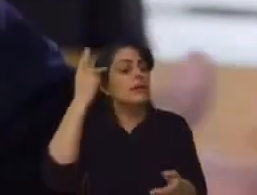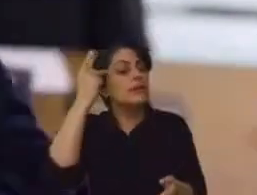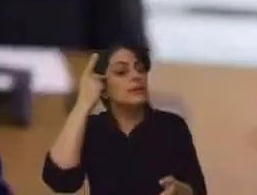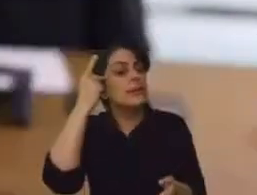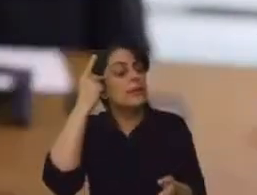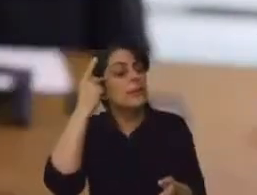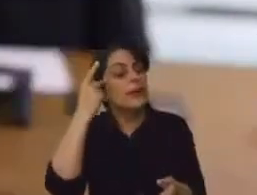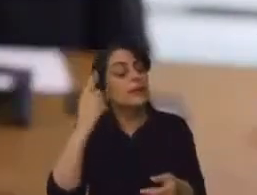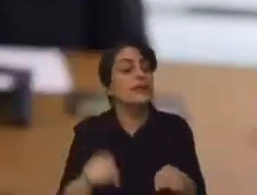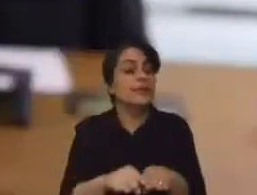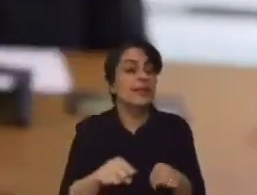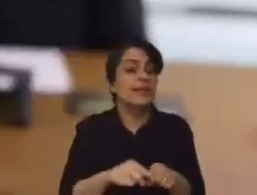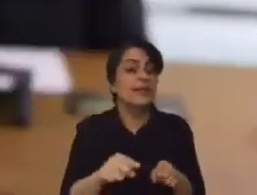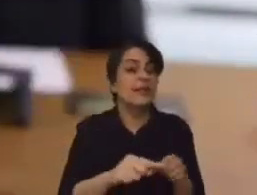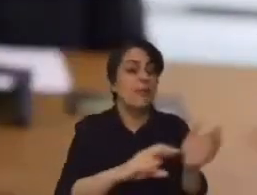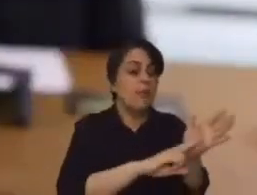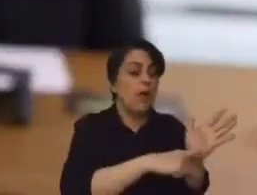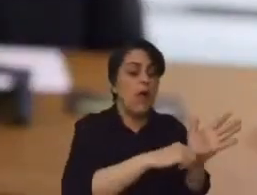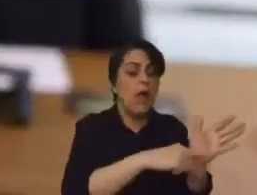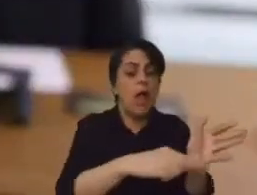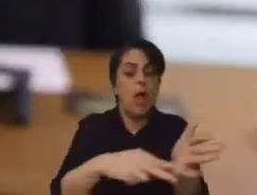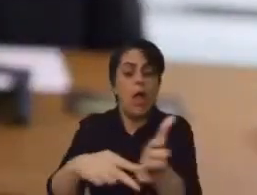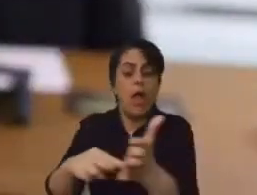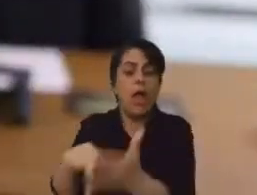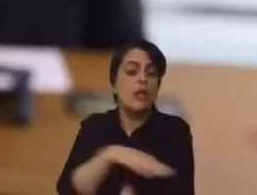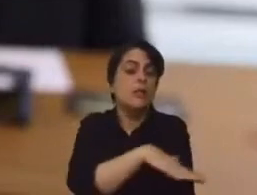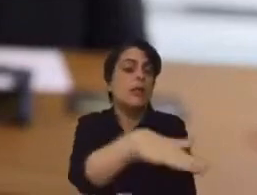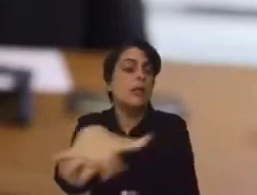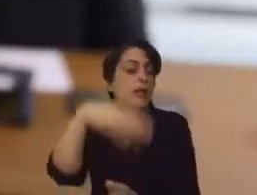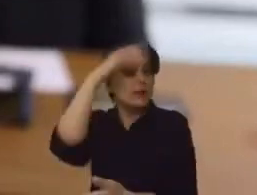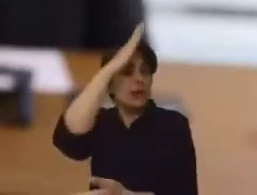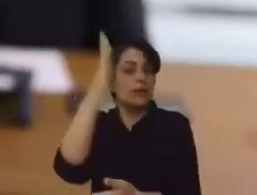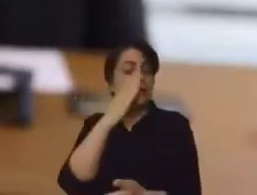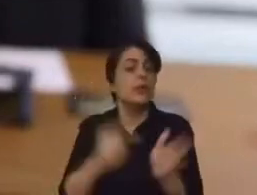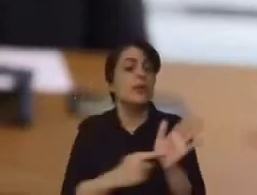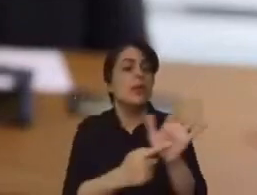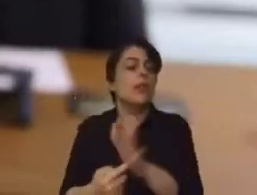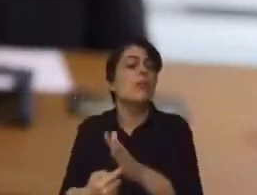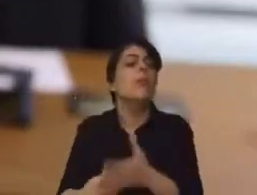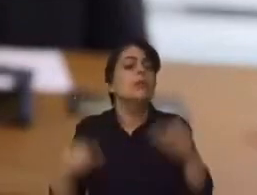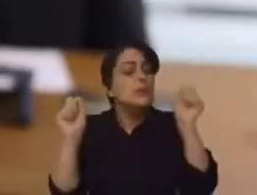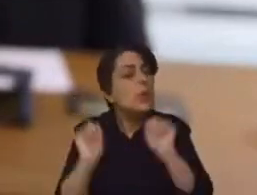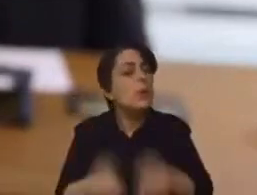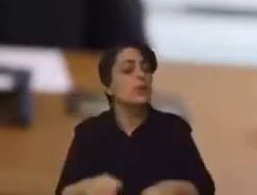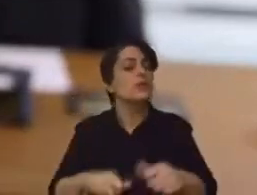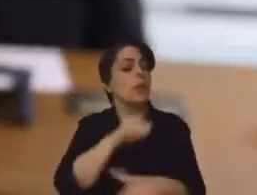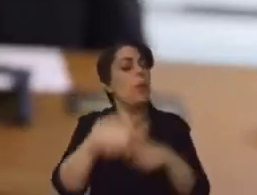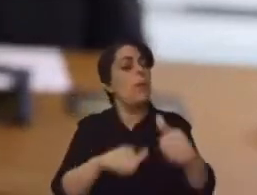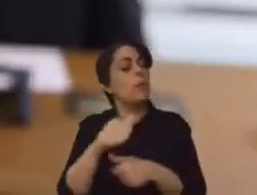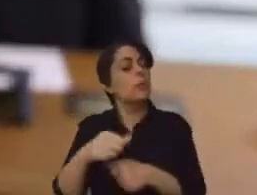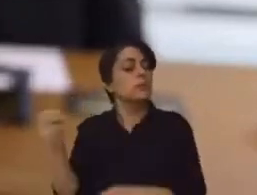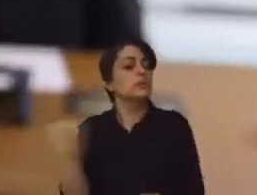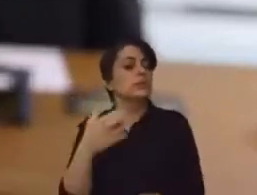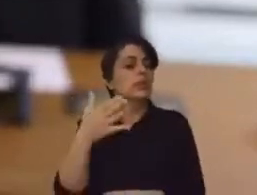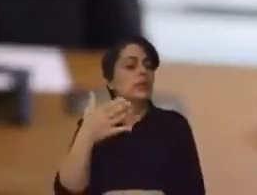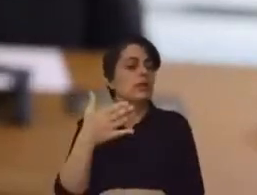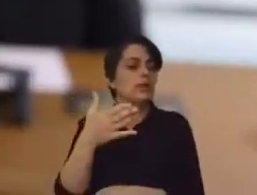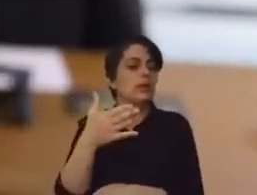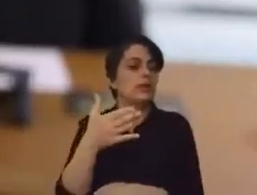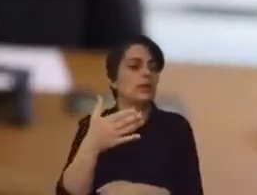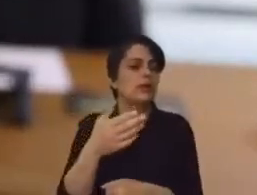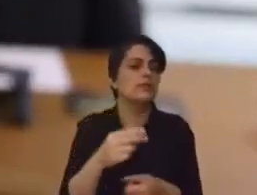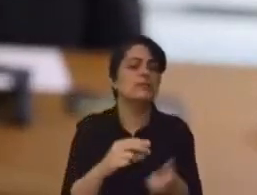outros sindicatos pelo Brasil que demonstraram que é possível fazer as coisas novas. Ou seja, o que significa, na verdade,